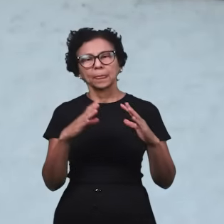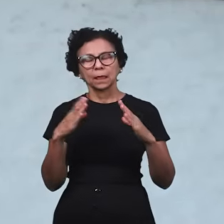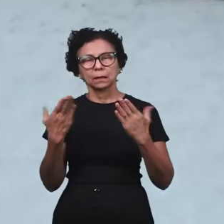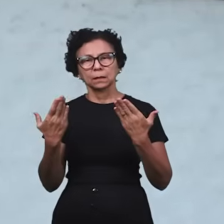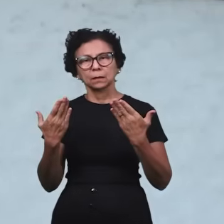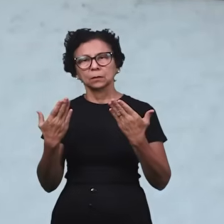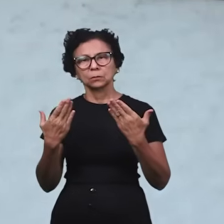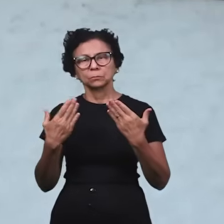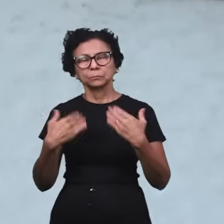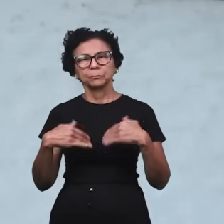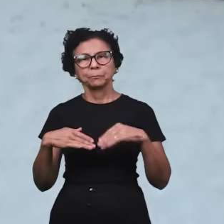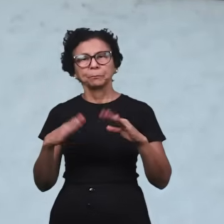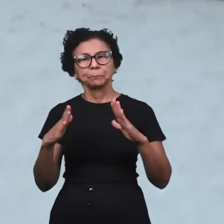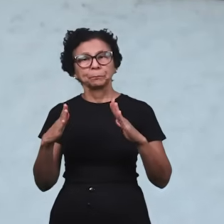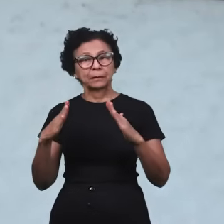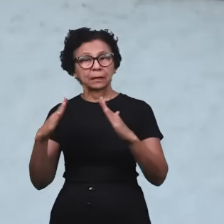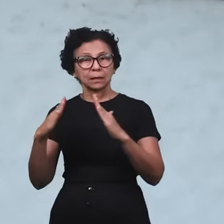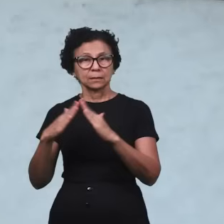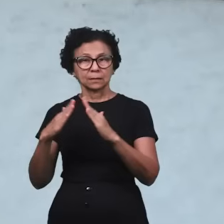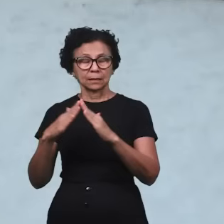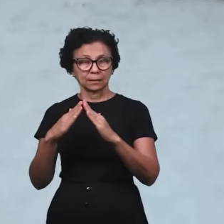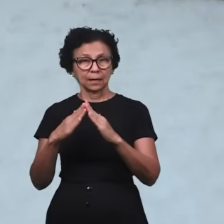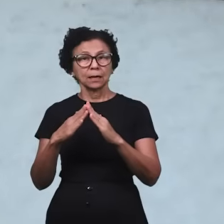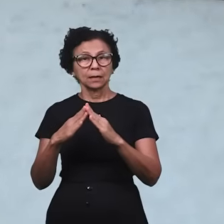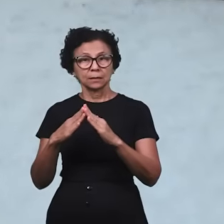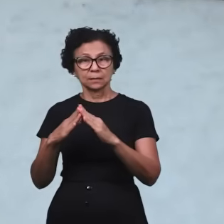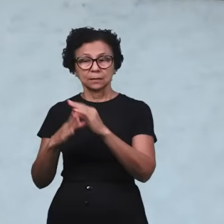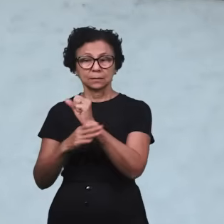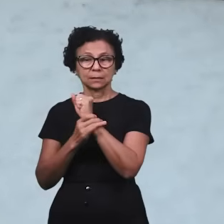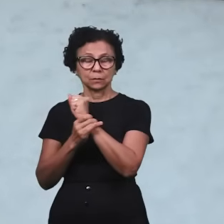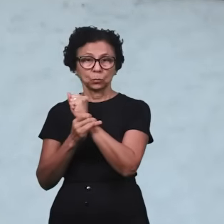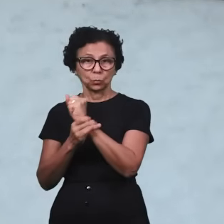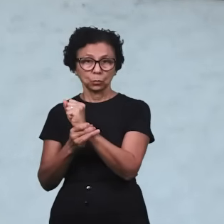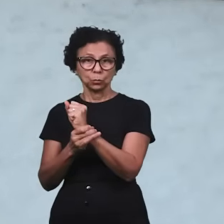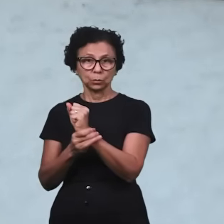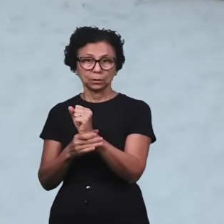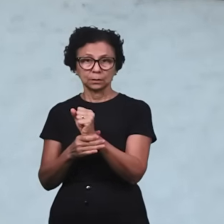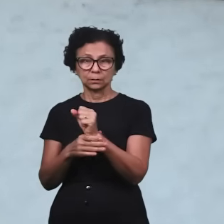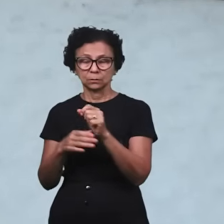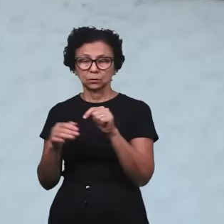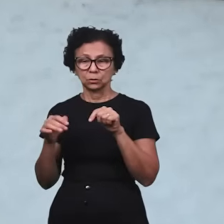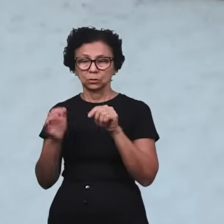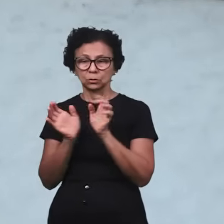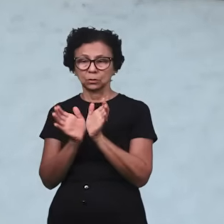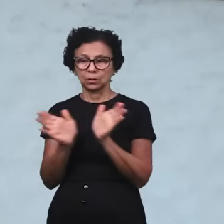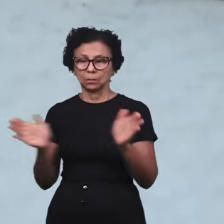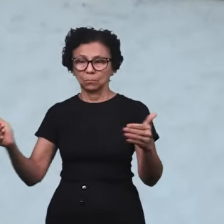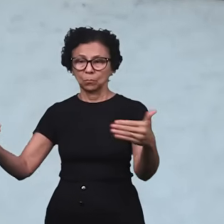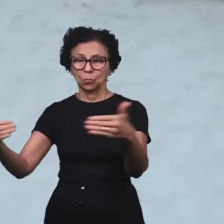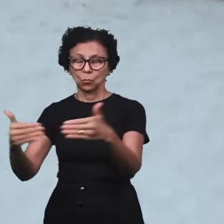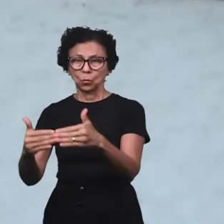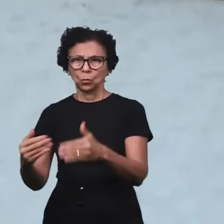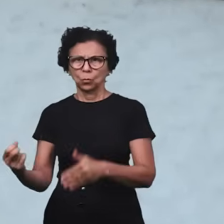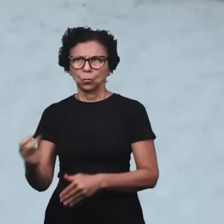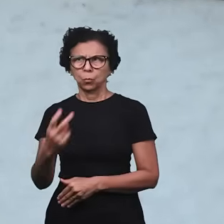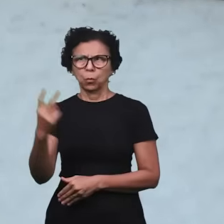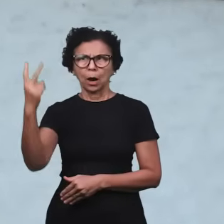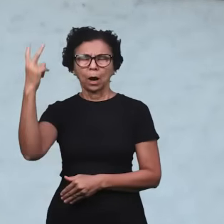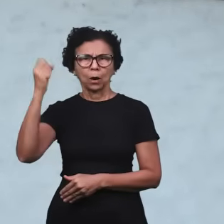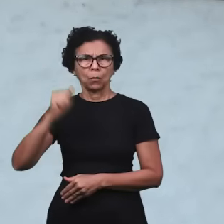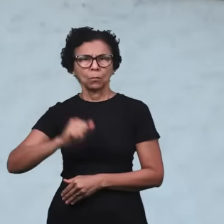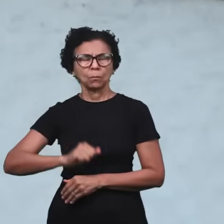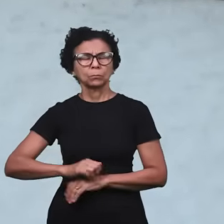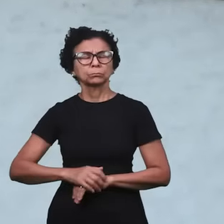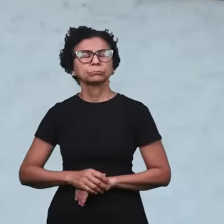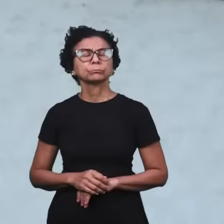onde havia cidades com muros, com fortificações, elas tinham um valor muito maior, porque de